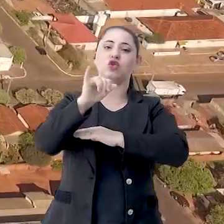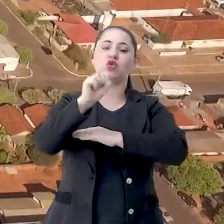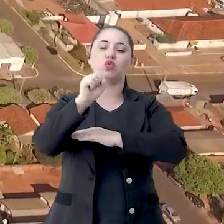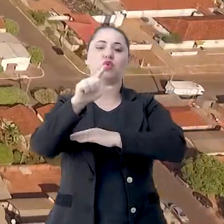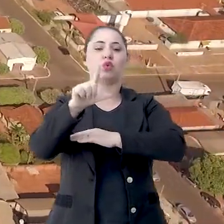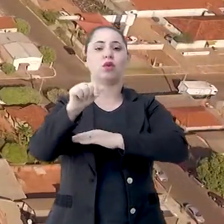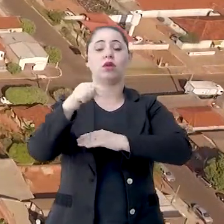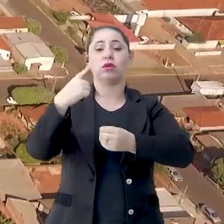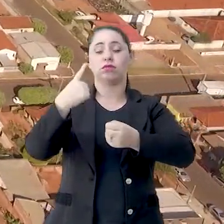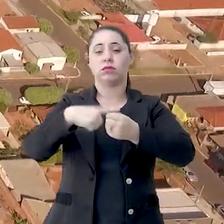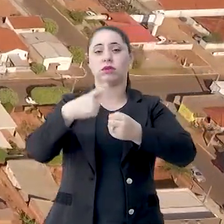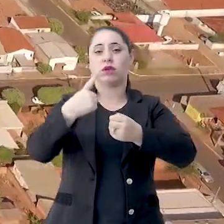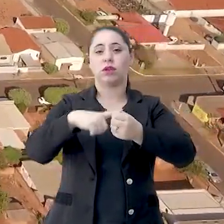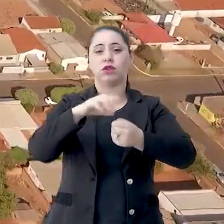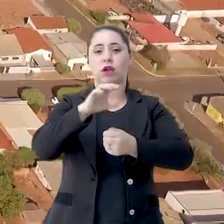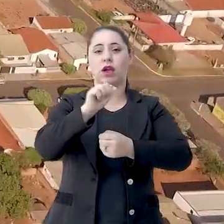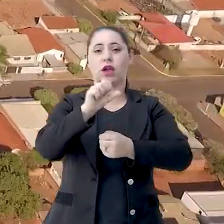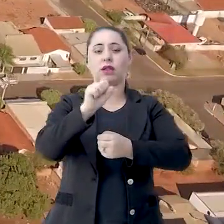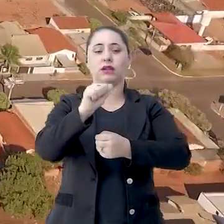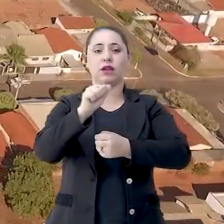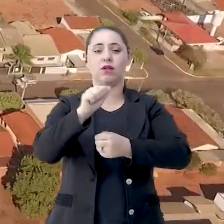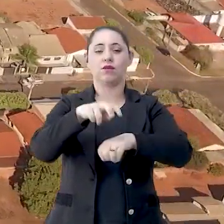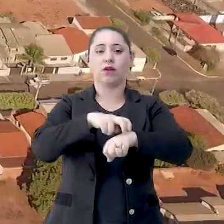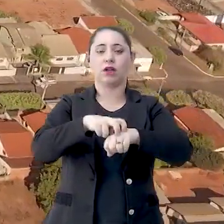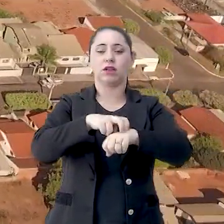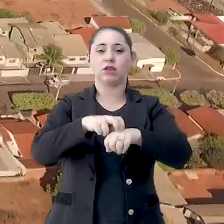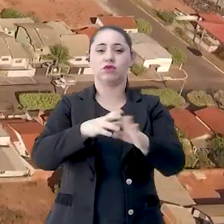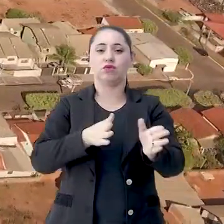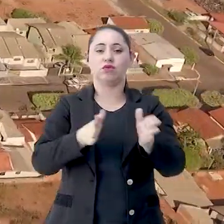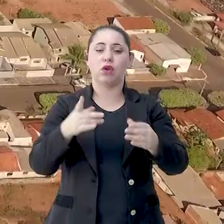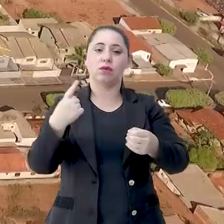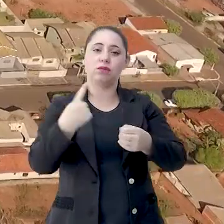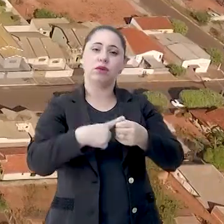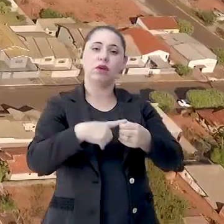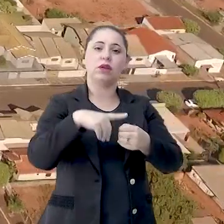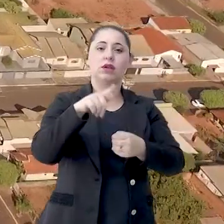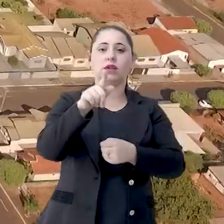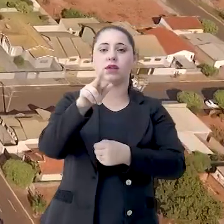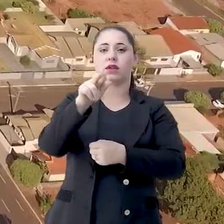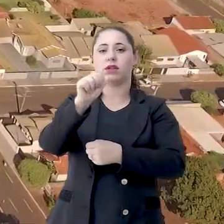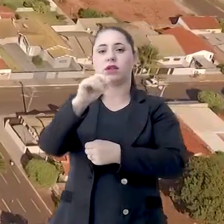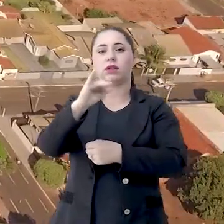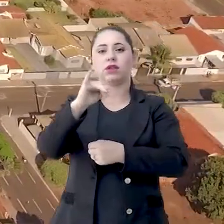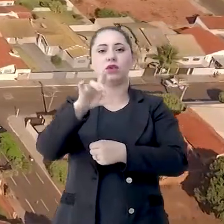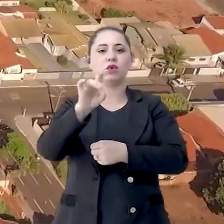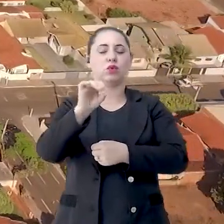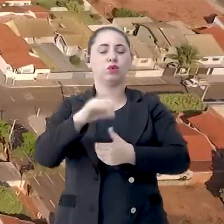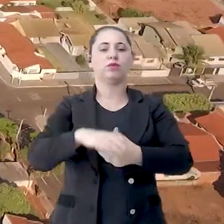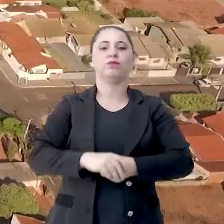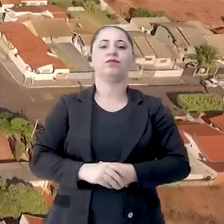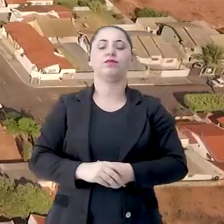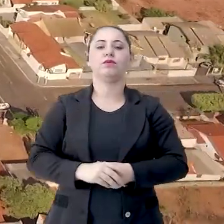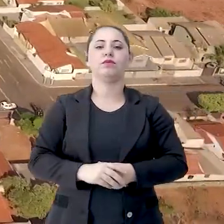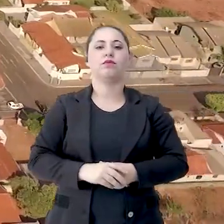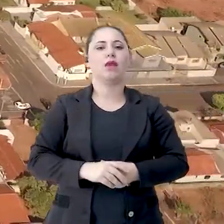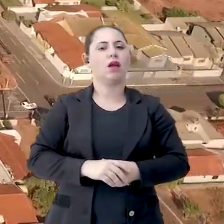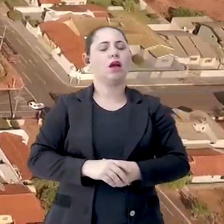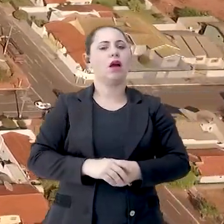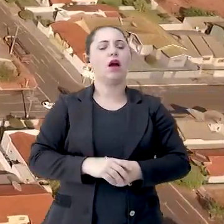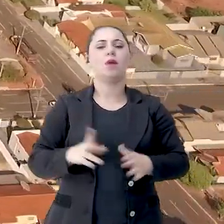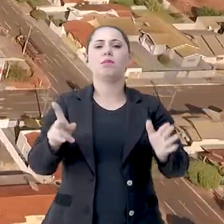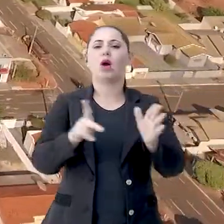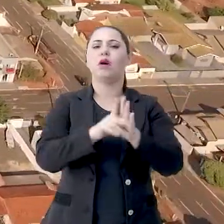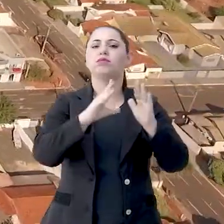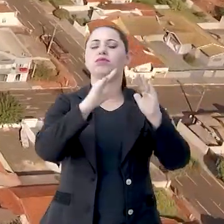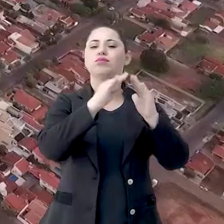Avenida Dilson Cassaroto, no distrito de Casa Verde, além da entrada municipal Gracildo Abílio